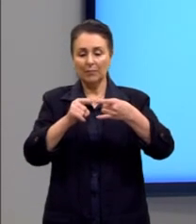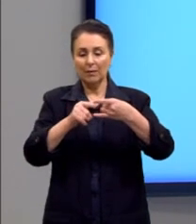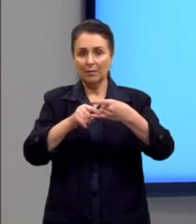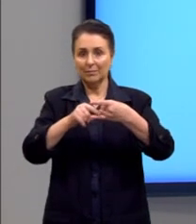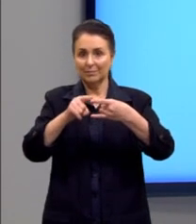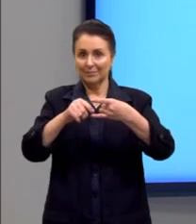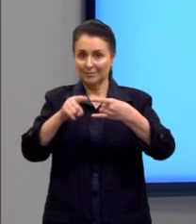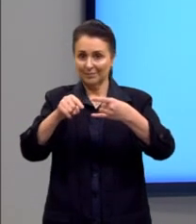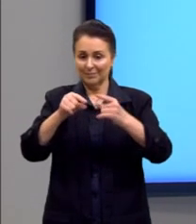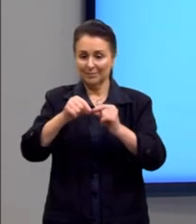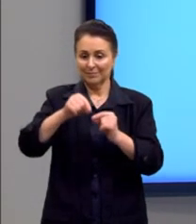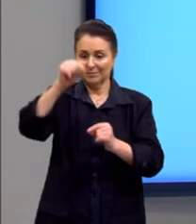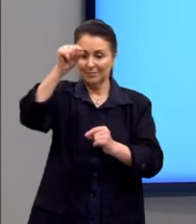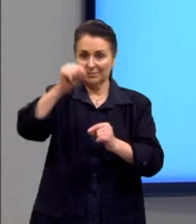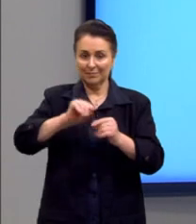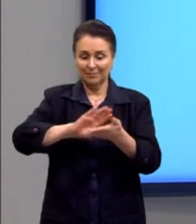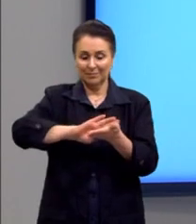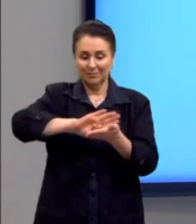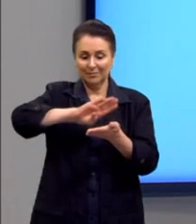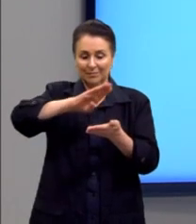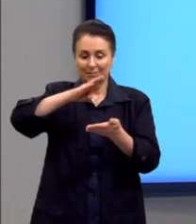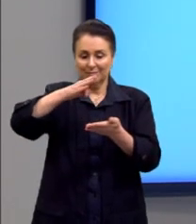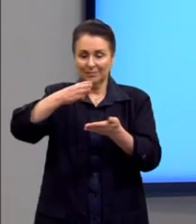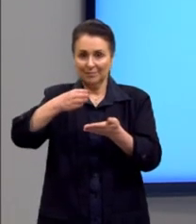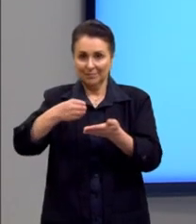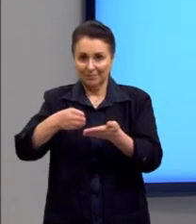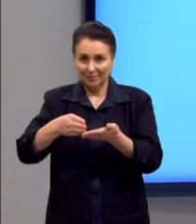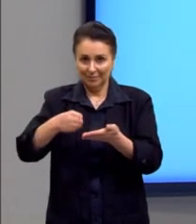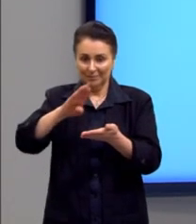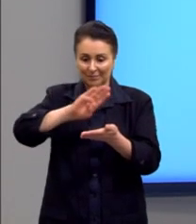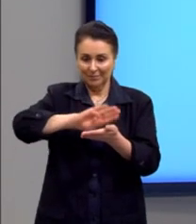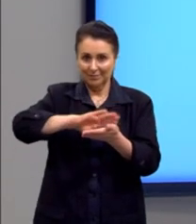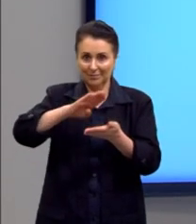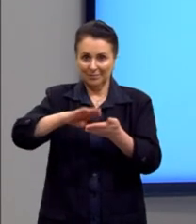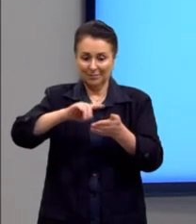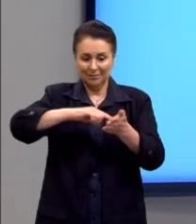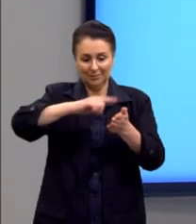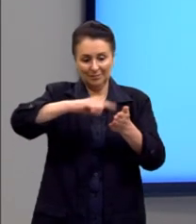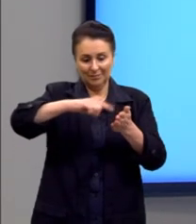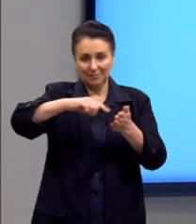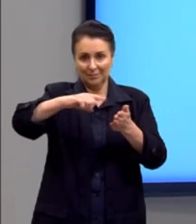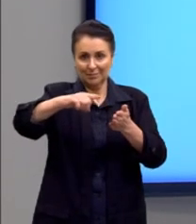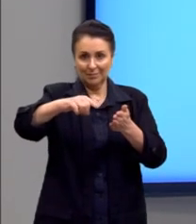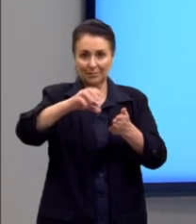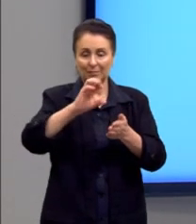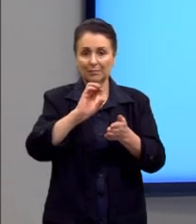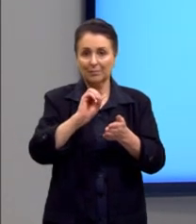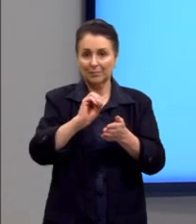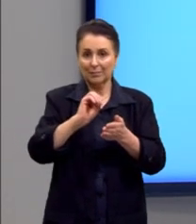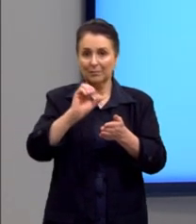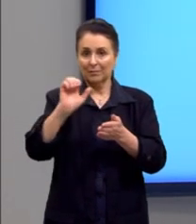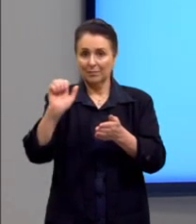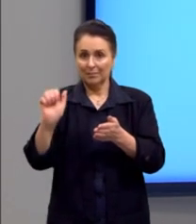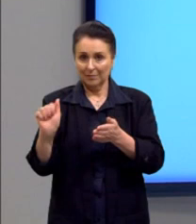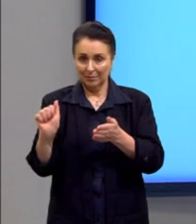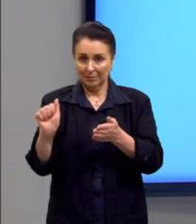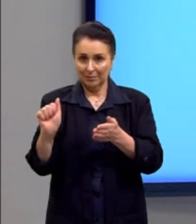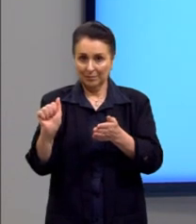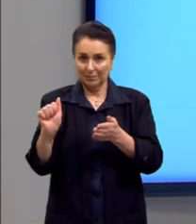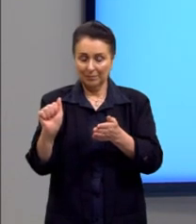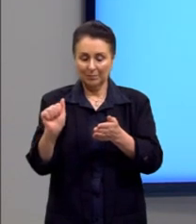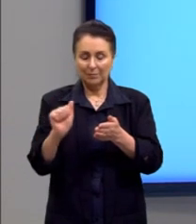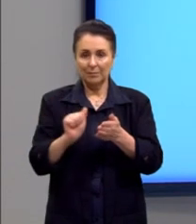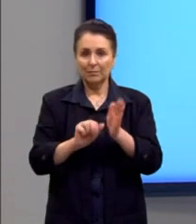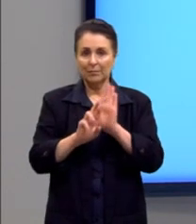movimento vertical do solo informado em um sismógrafo e 1 a 0 é uma amplitude de referência